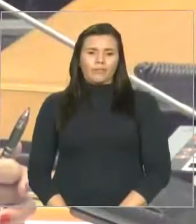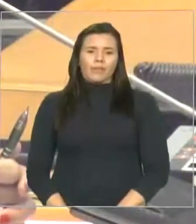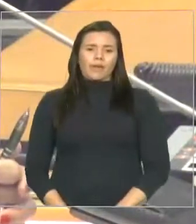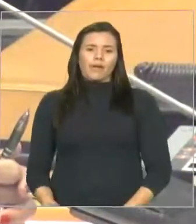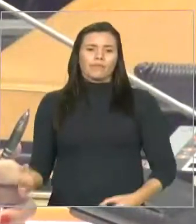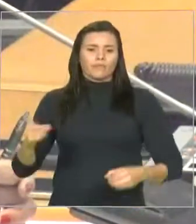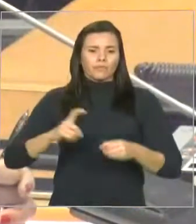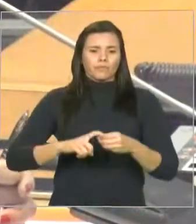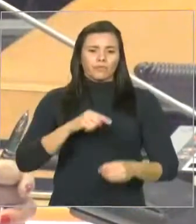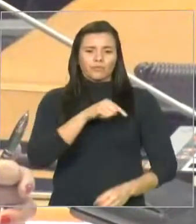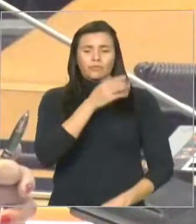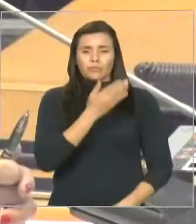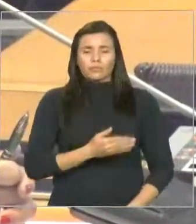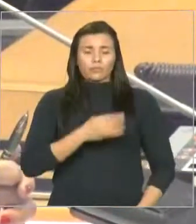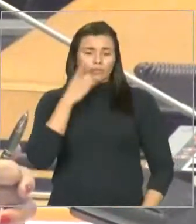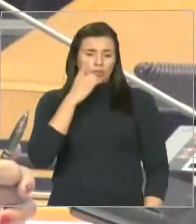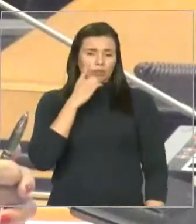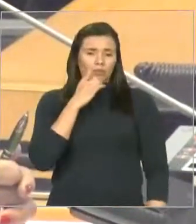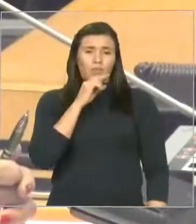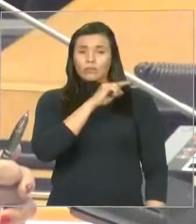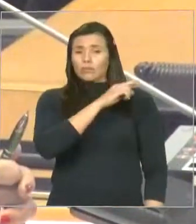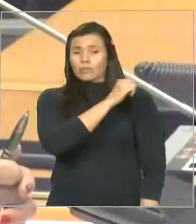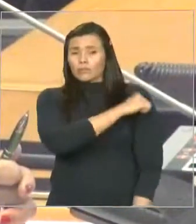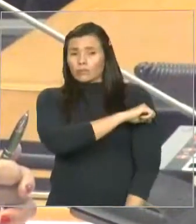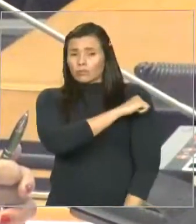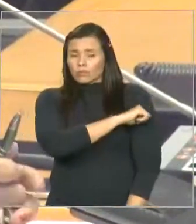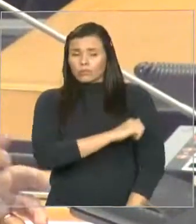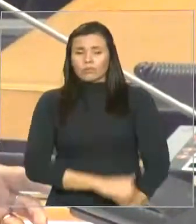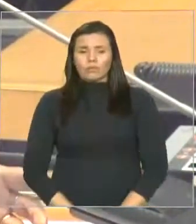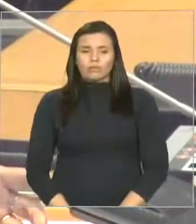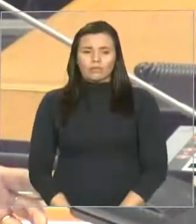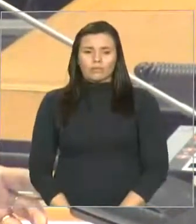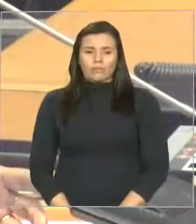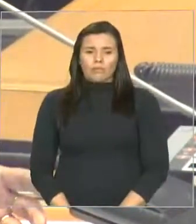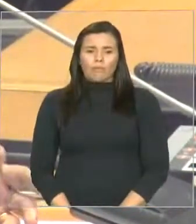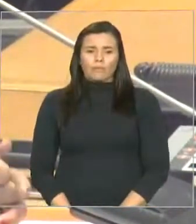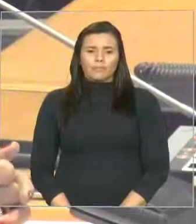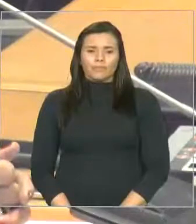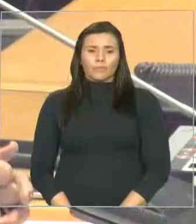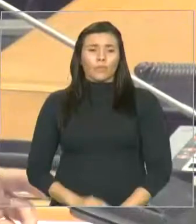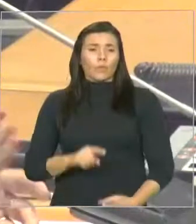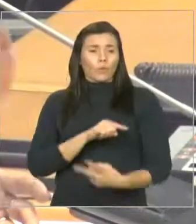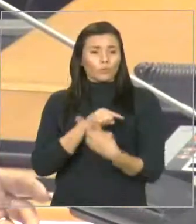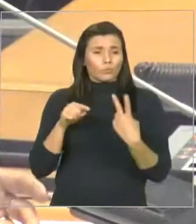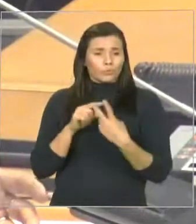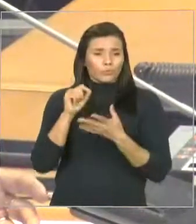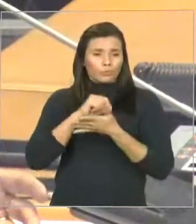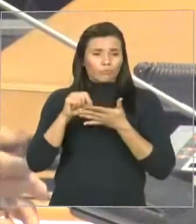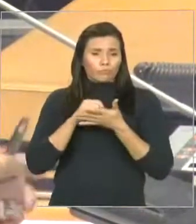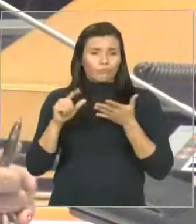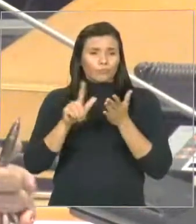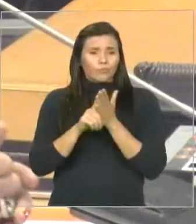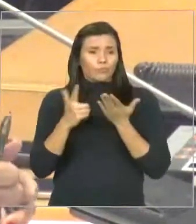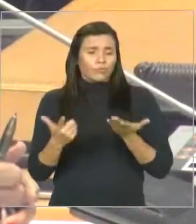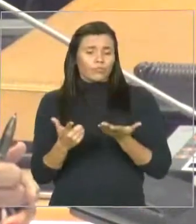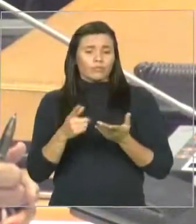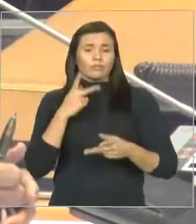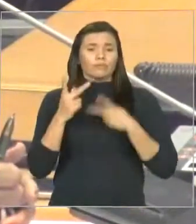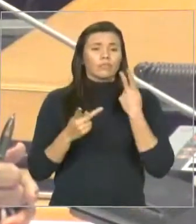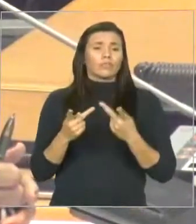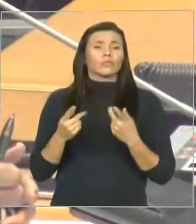Badida Mus, onde eles, os dois, condenavam as